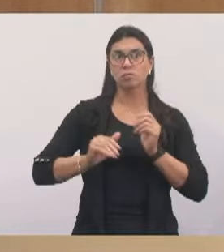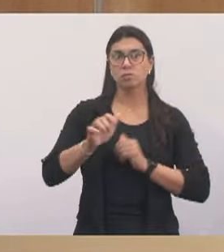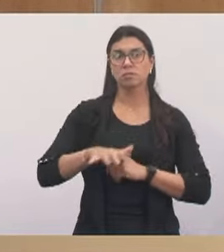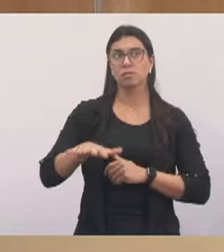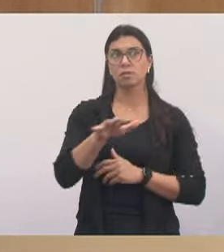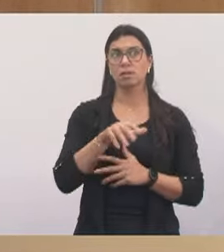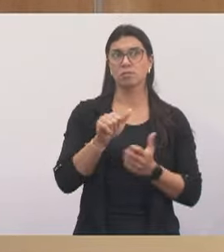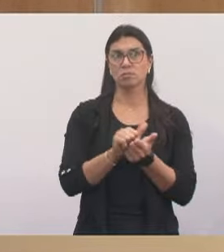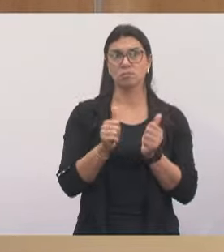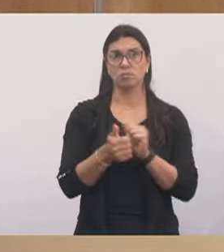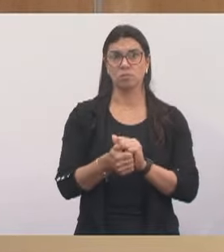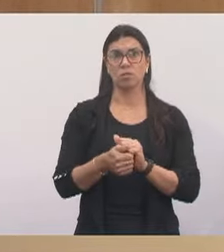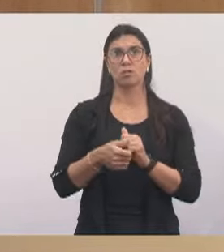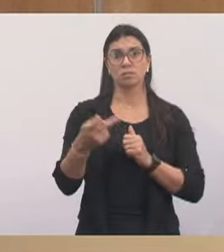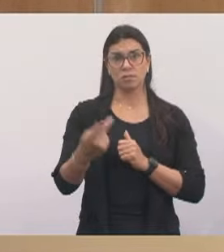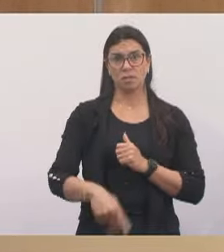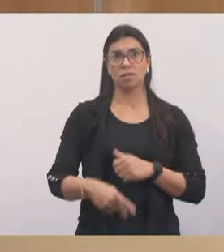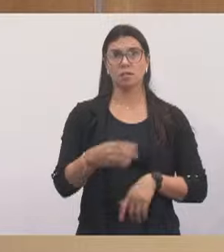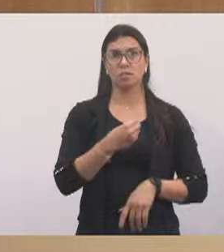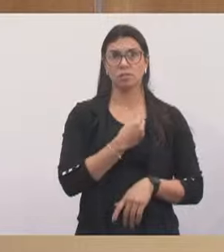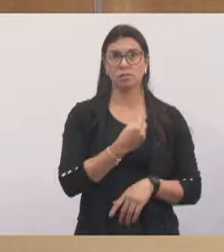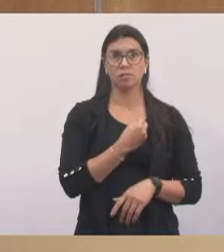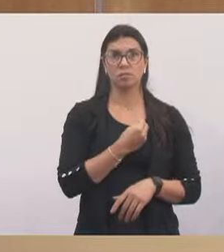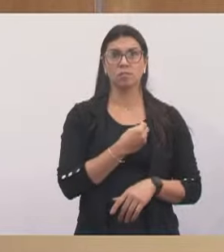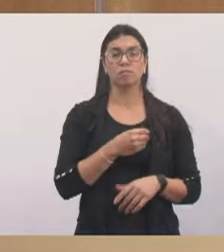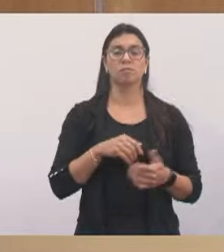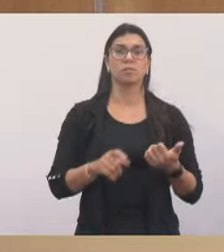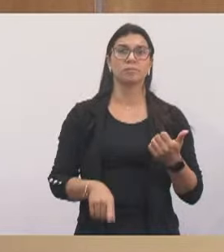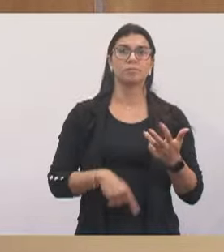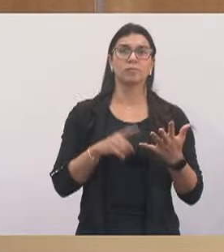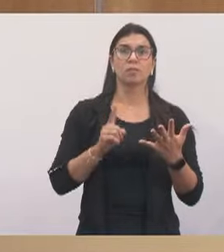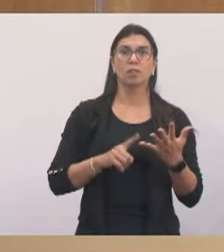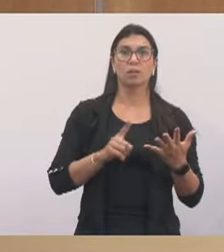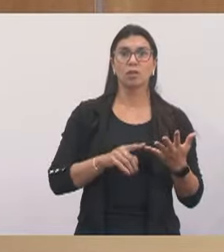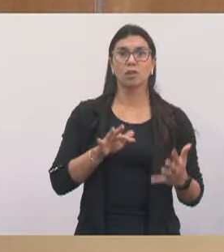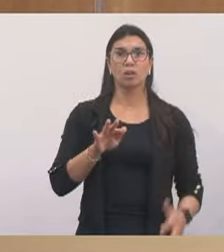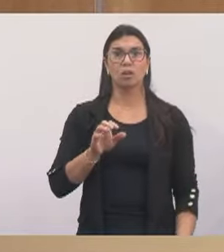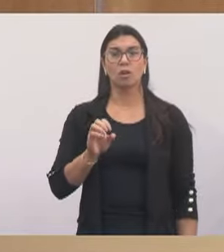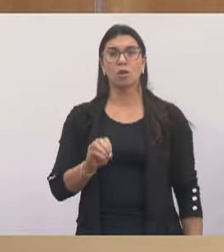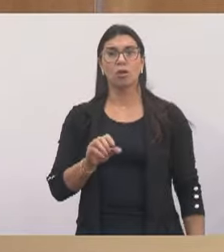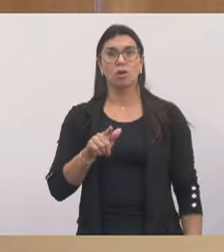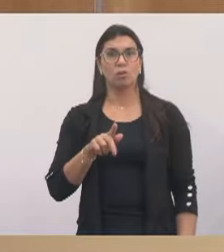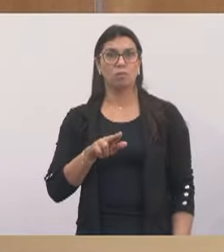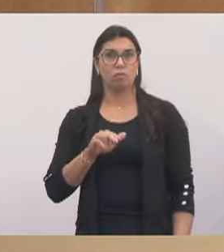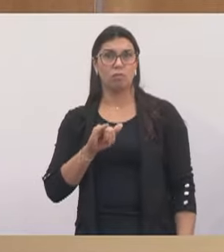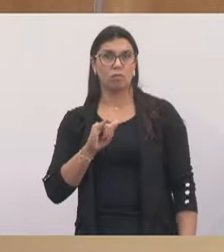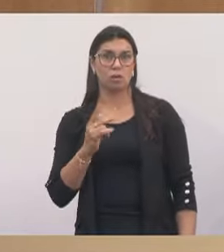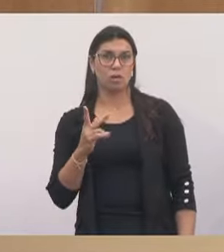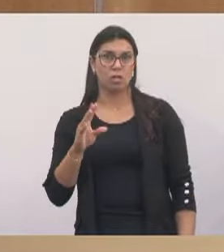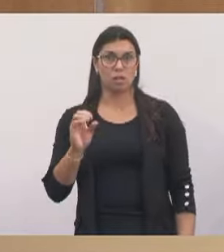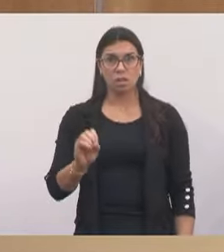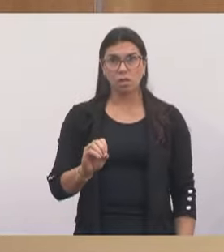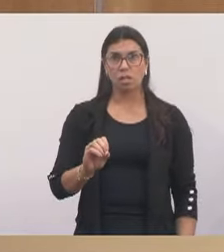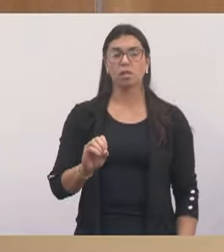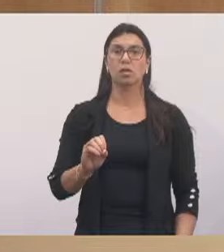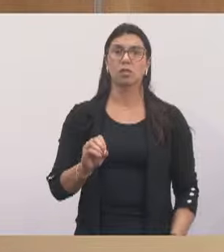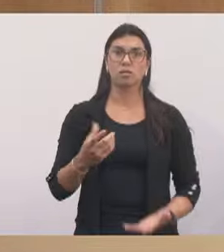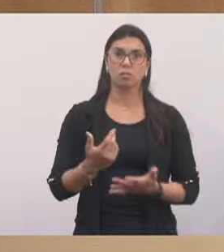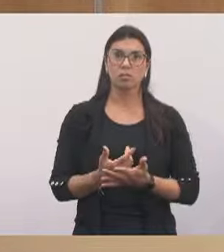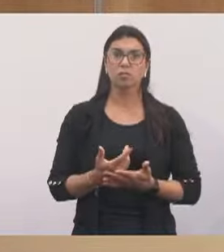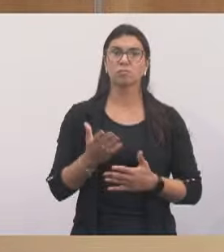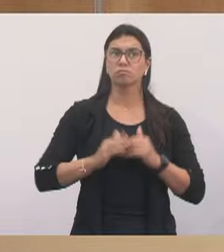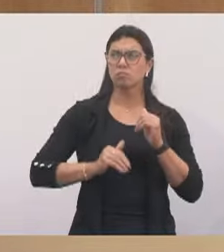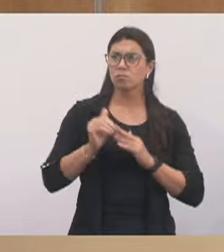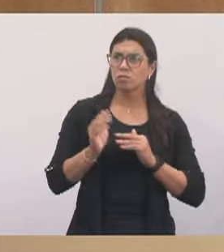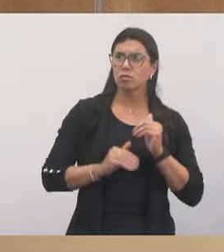nossa cidade. Quem? O Foguinho, não é? O Foguinho. Então, são grandes jogadores que saíram da nossa